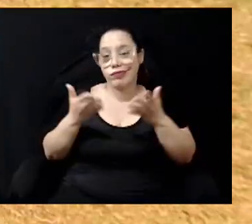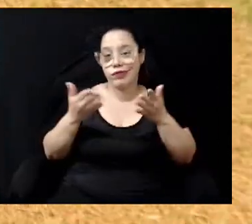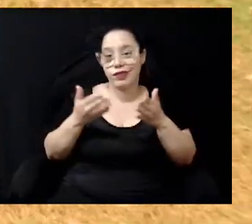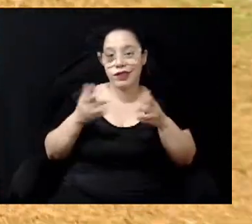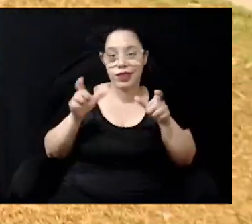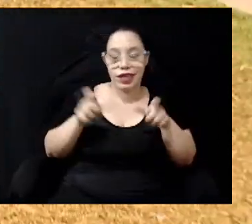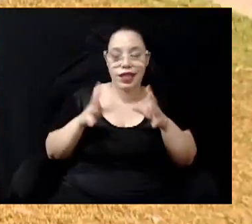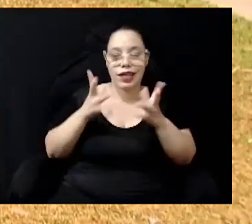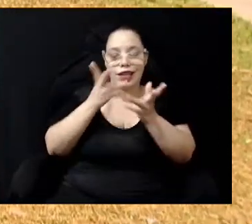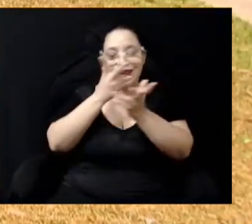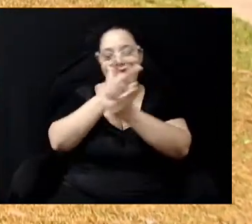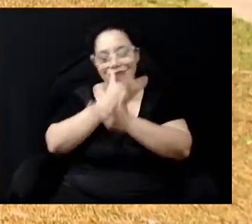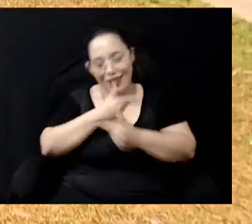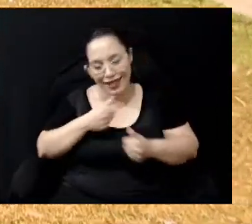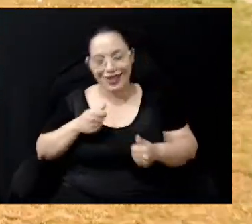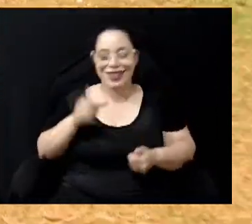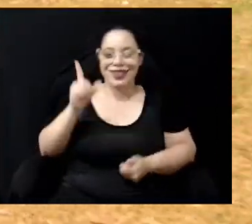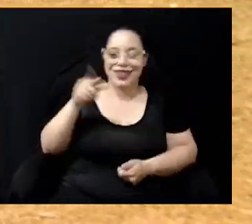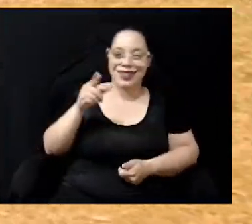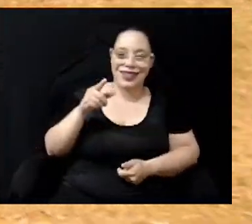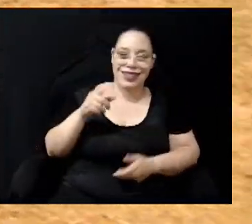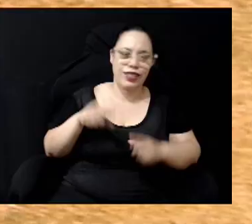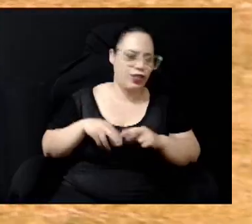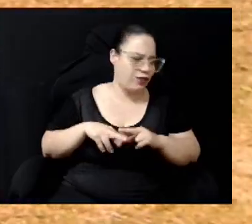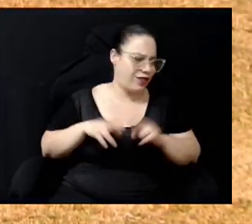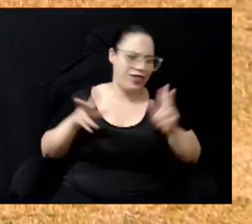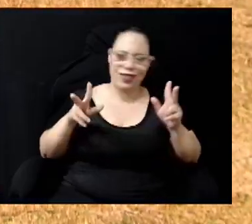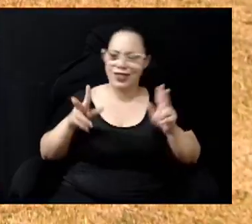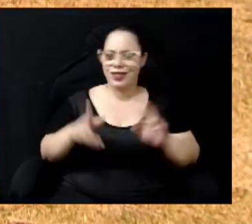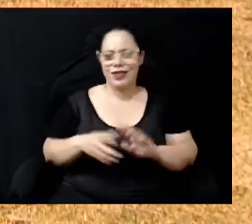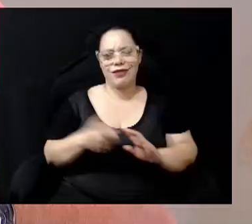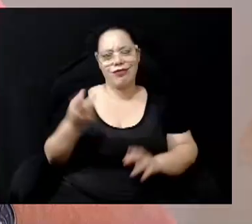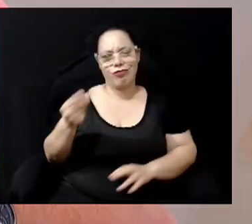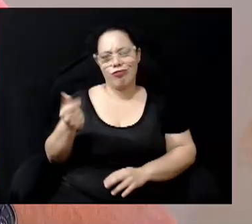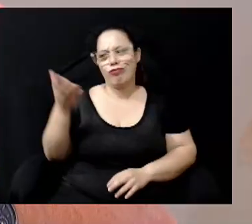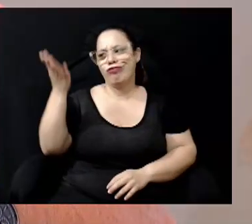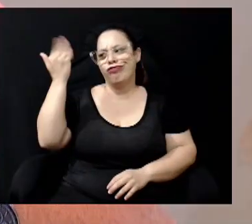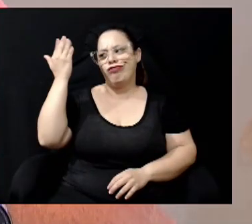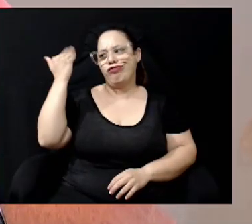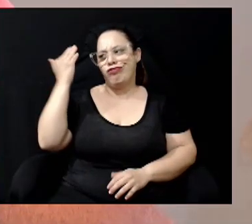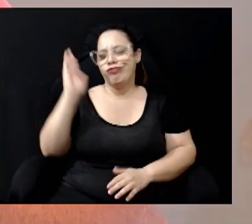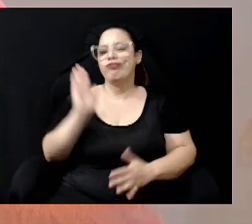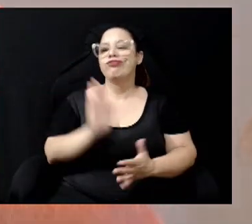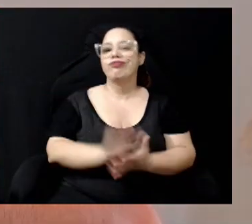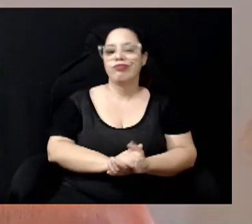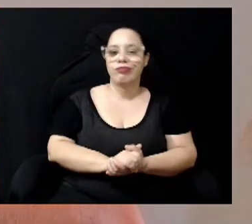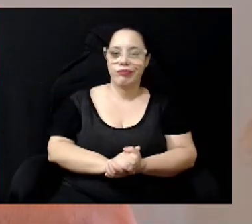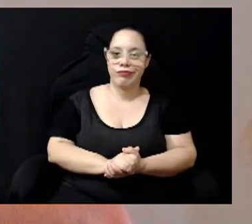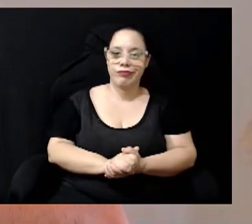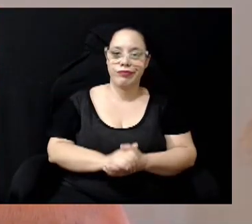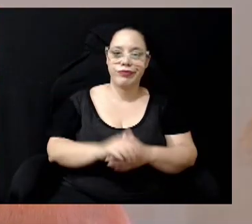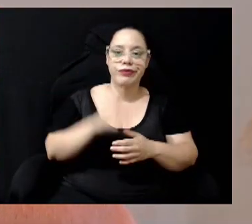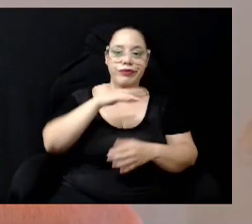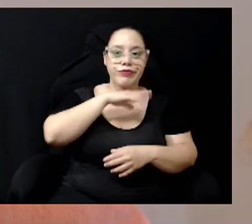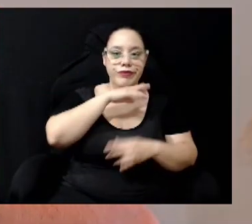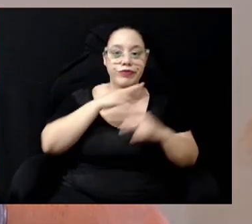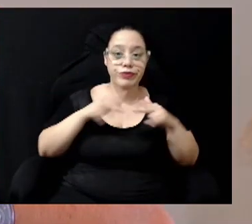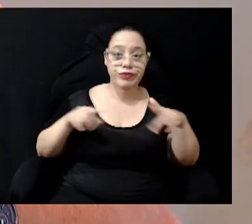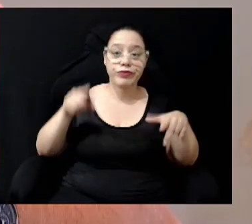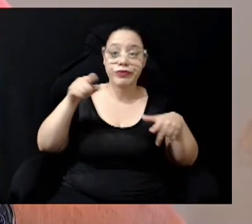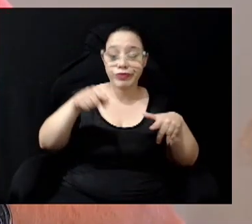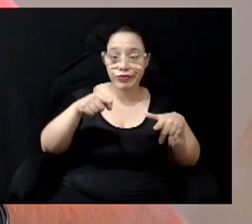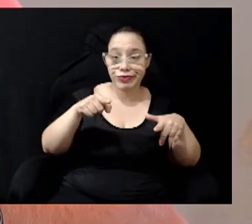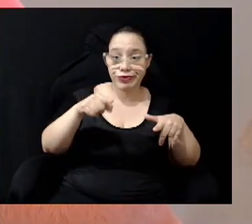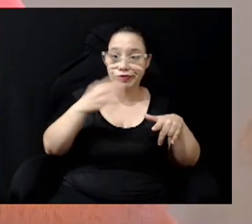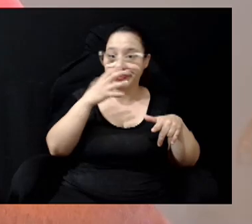maravilhoso, completamente diferente do que ela já foi no passado. Esses bichinhos... eles vão